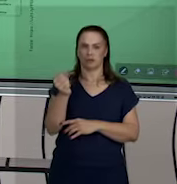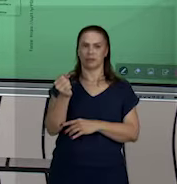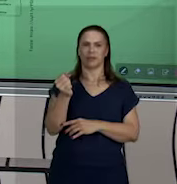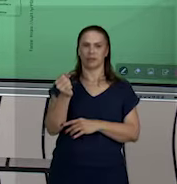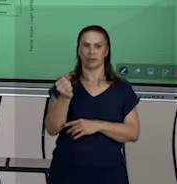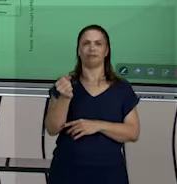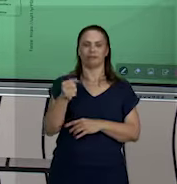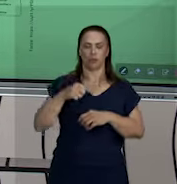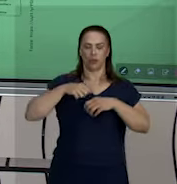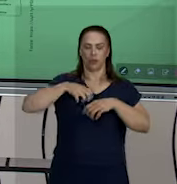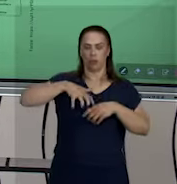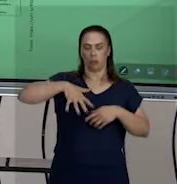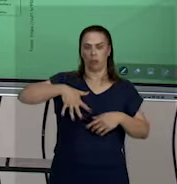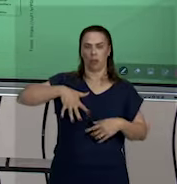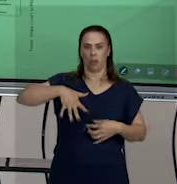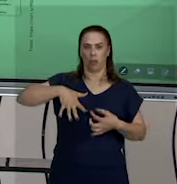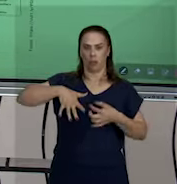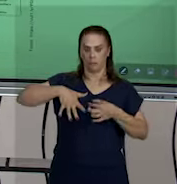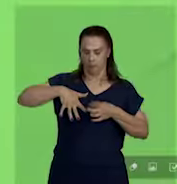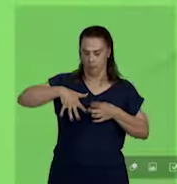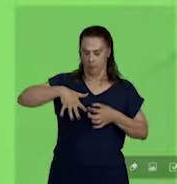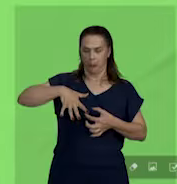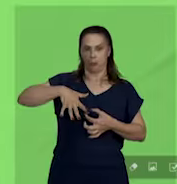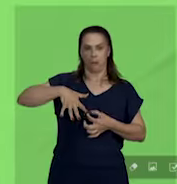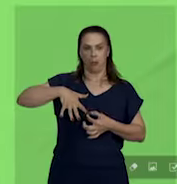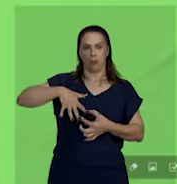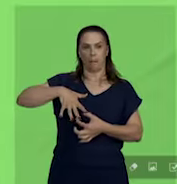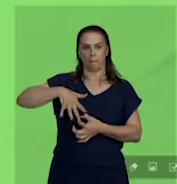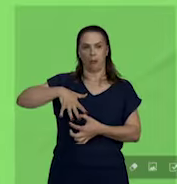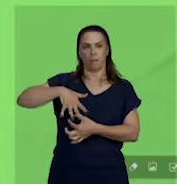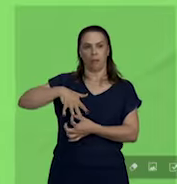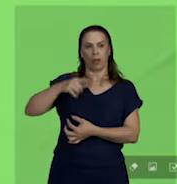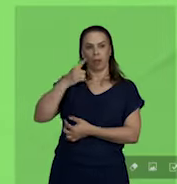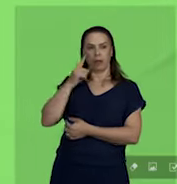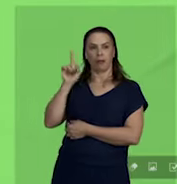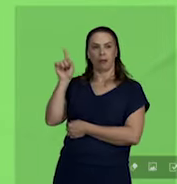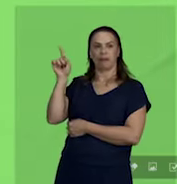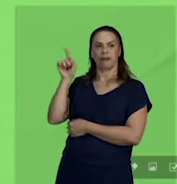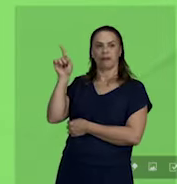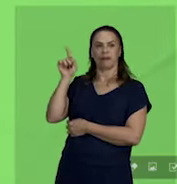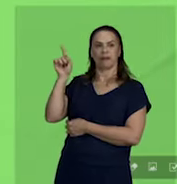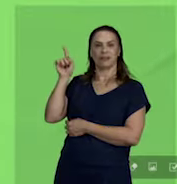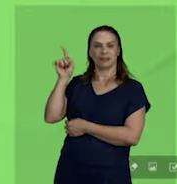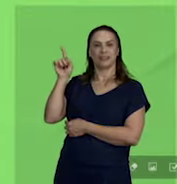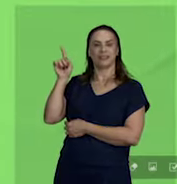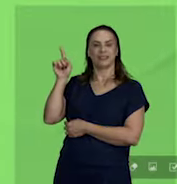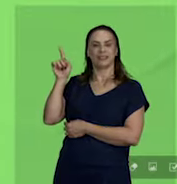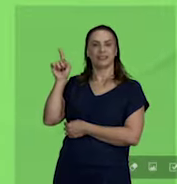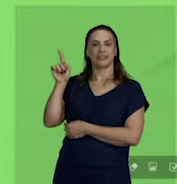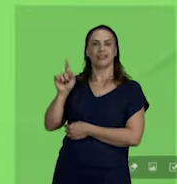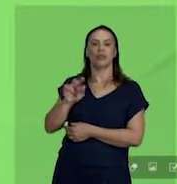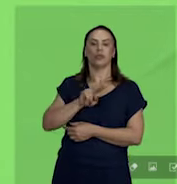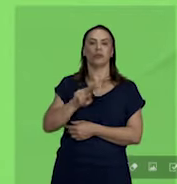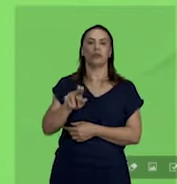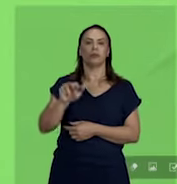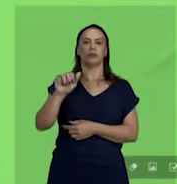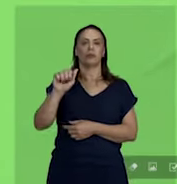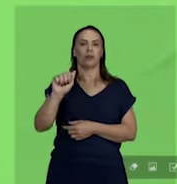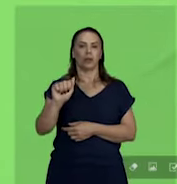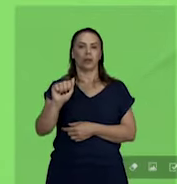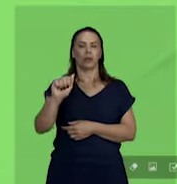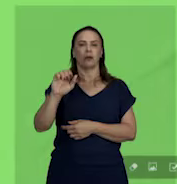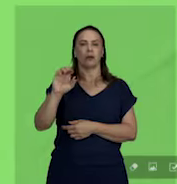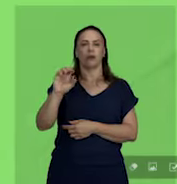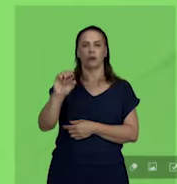aqui, ó, em maior aumento, então na ponta de cada bronquíolo eu tenho essa estrutura aqui, que nós chamamos de alvéolos.